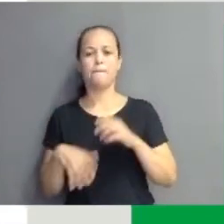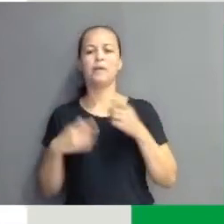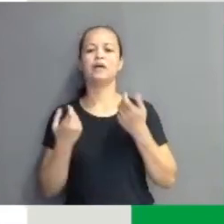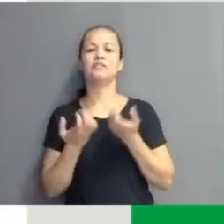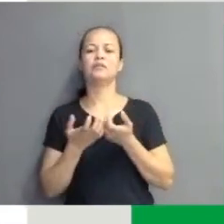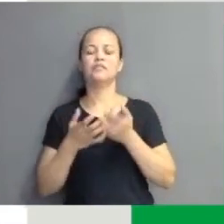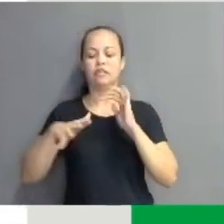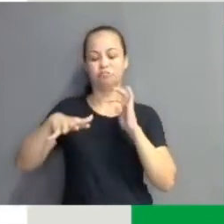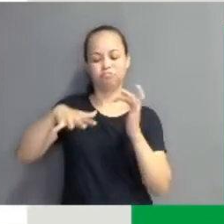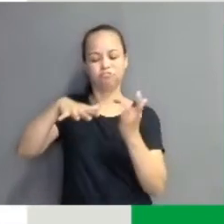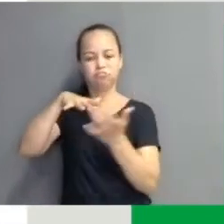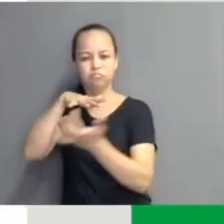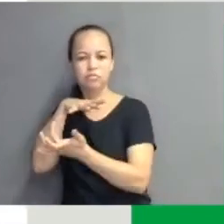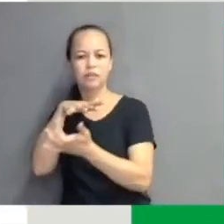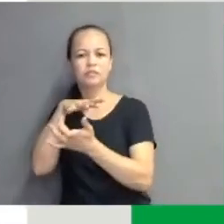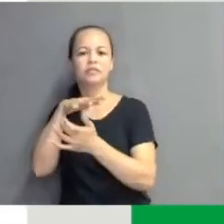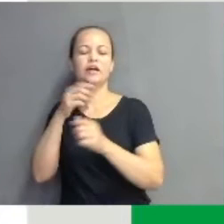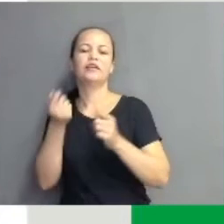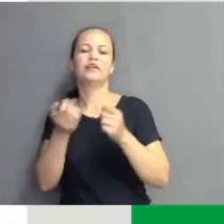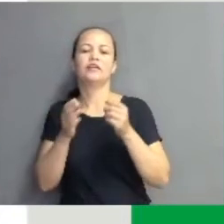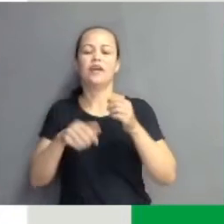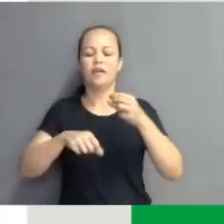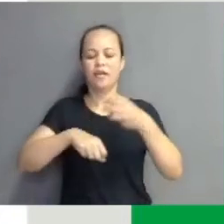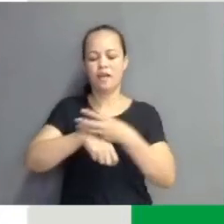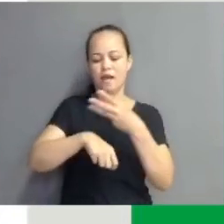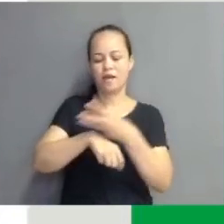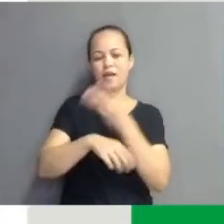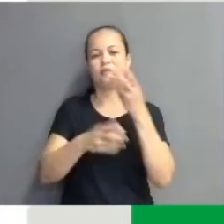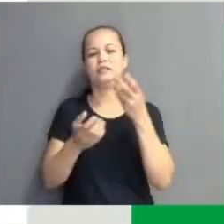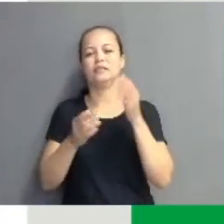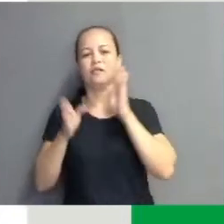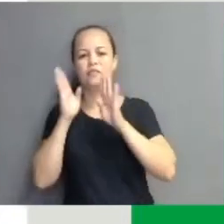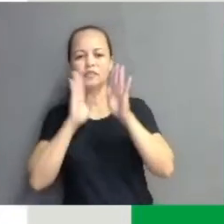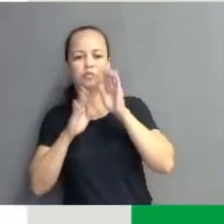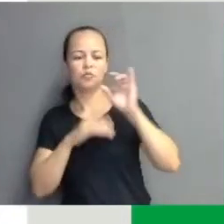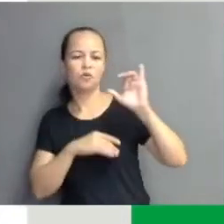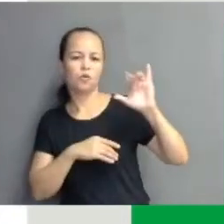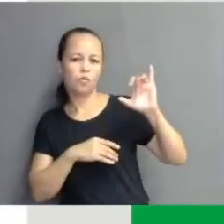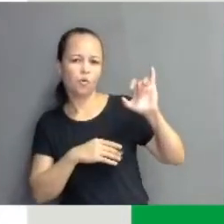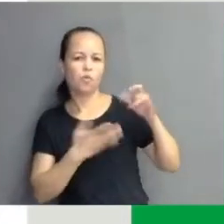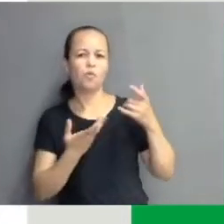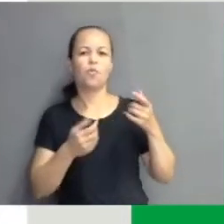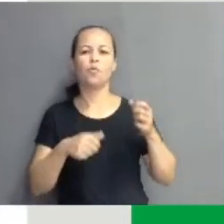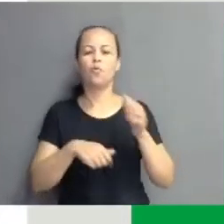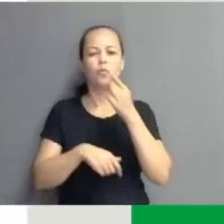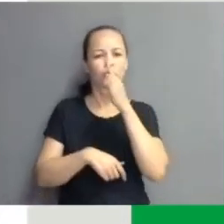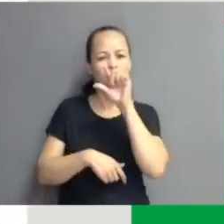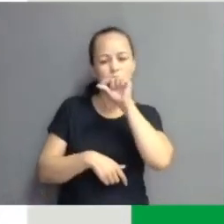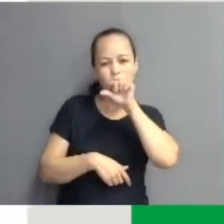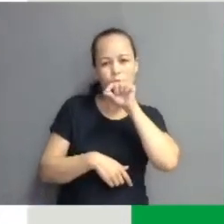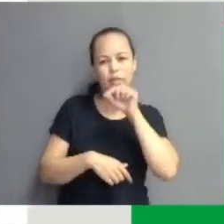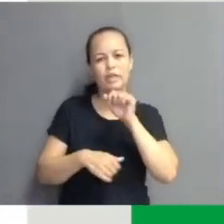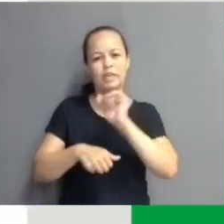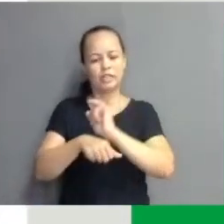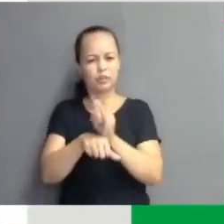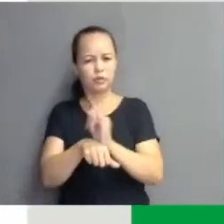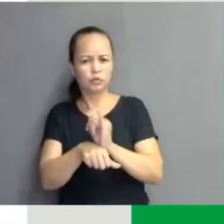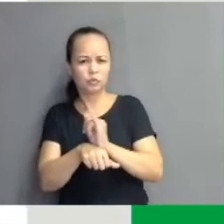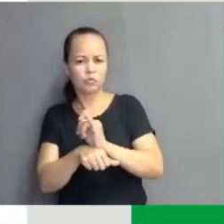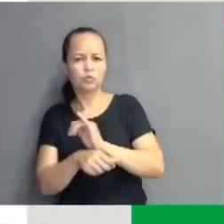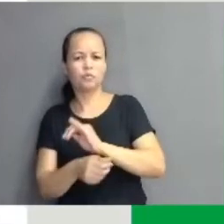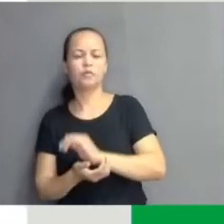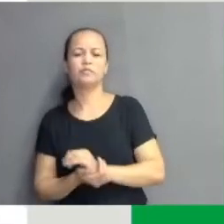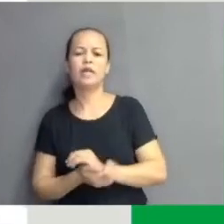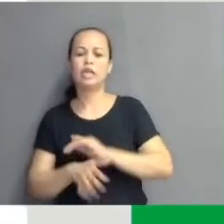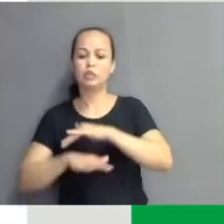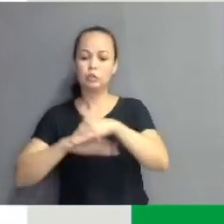redes sociais Facebook WhatsApp Instagram Twitter o youtuber e todas